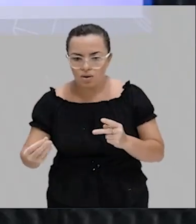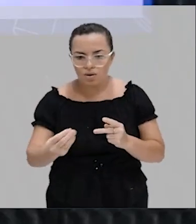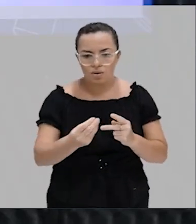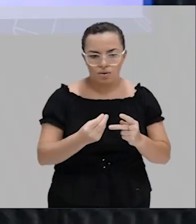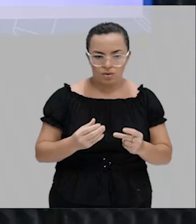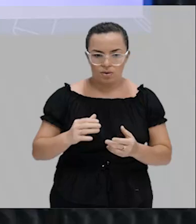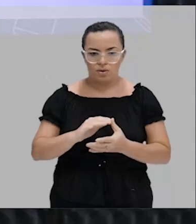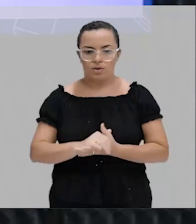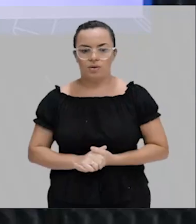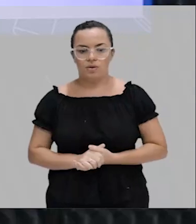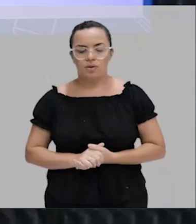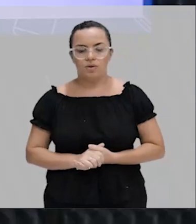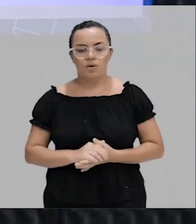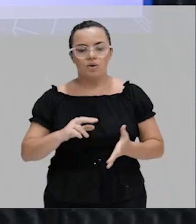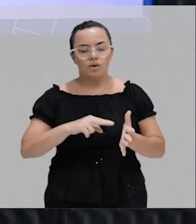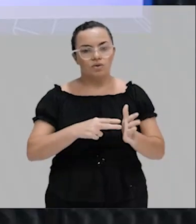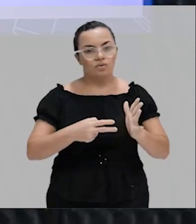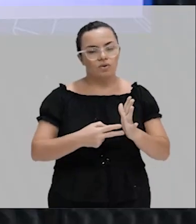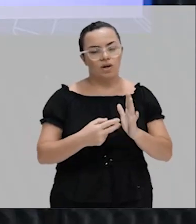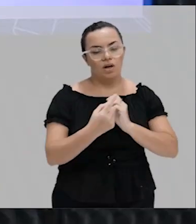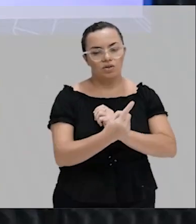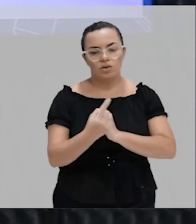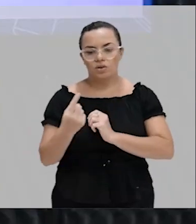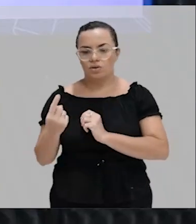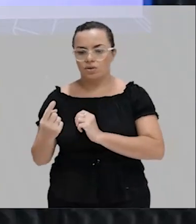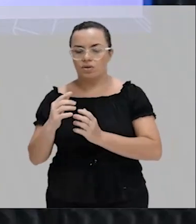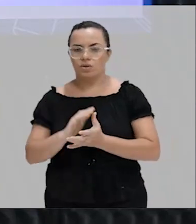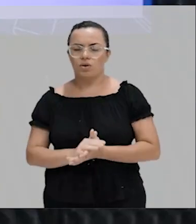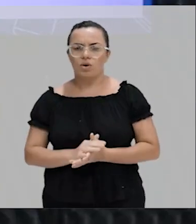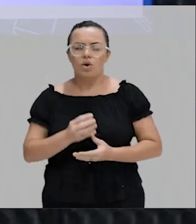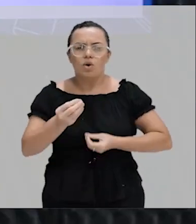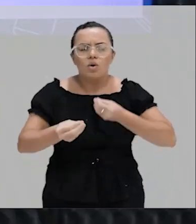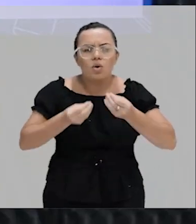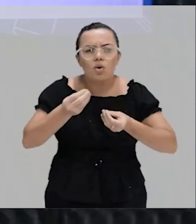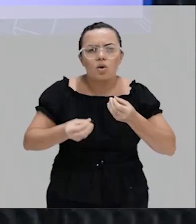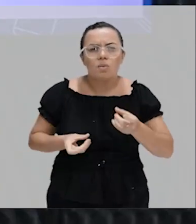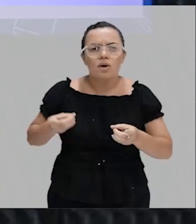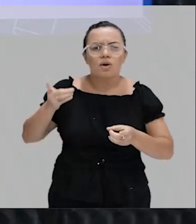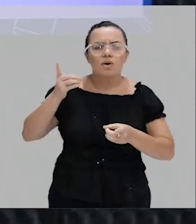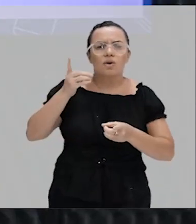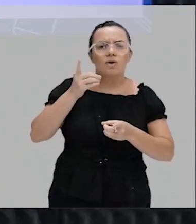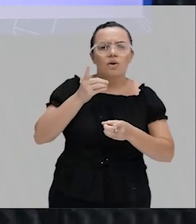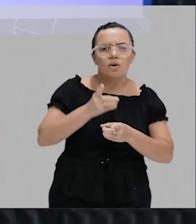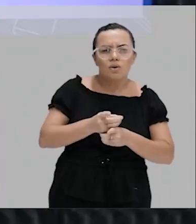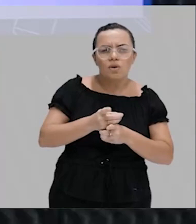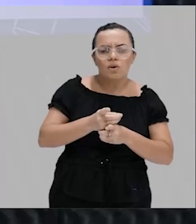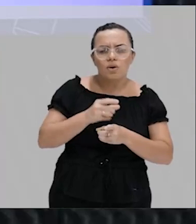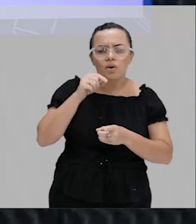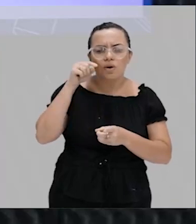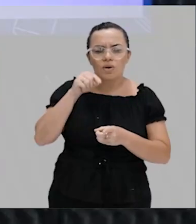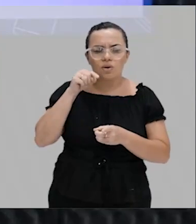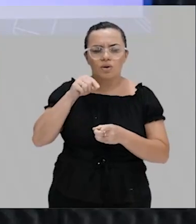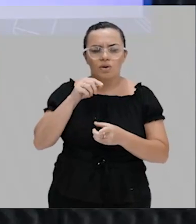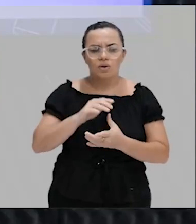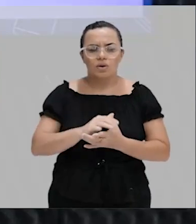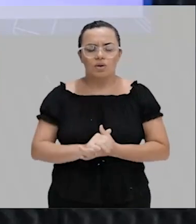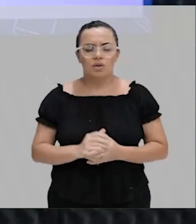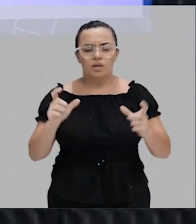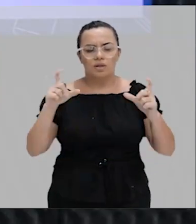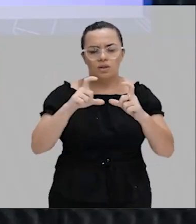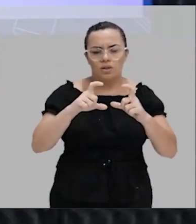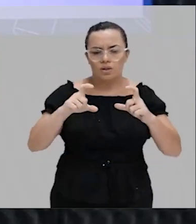em cada um. Para descobrir se é esse o caso, é só verificar se na expressão caberia a conjunção